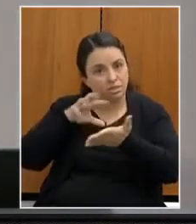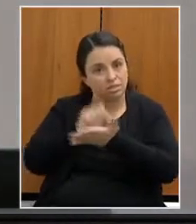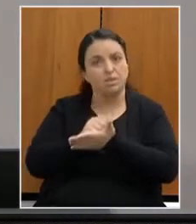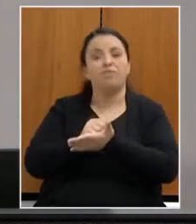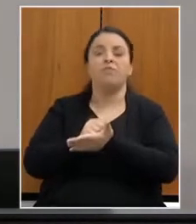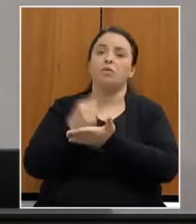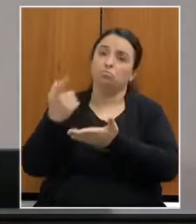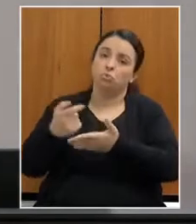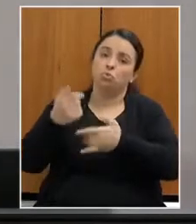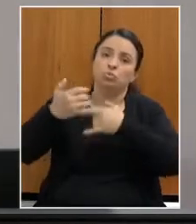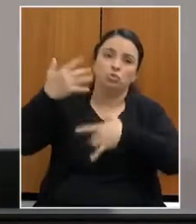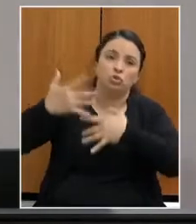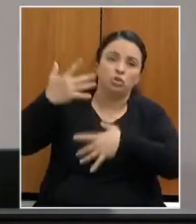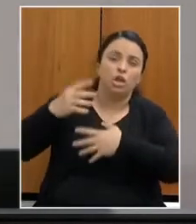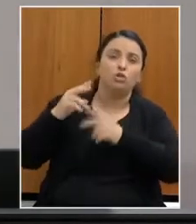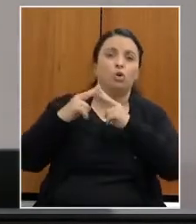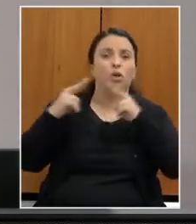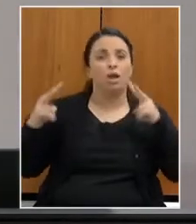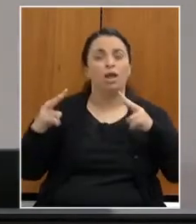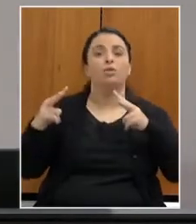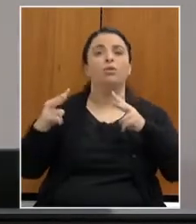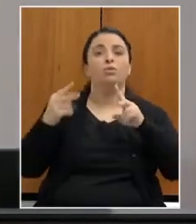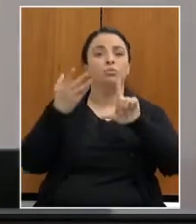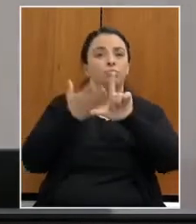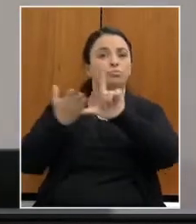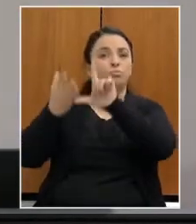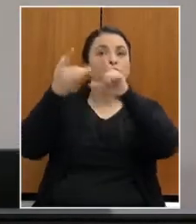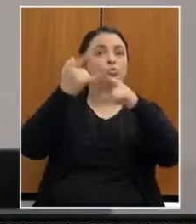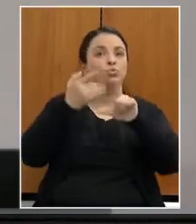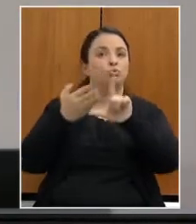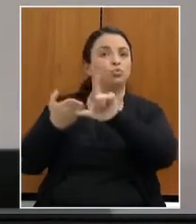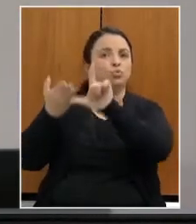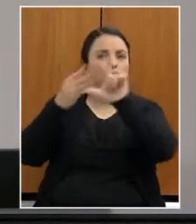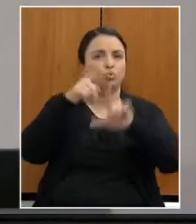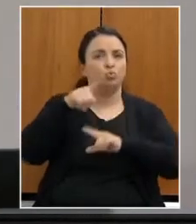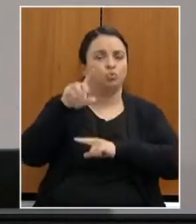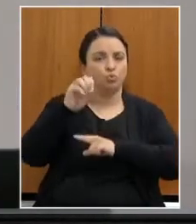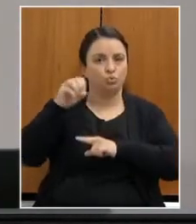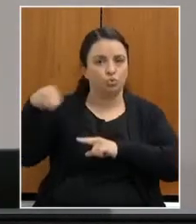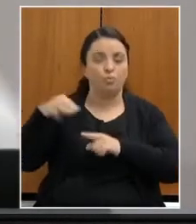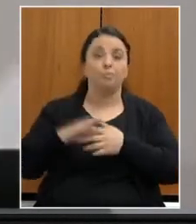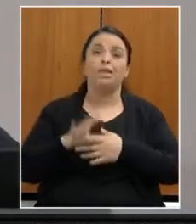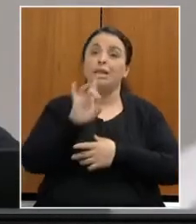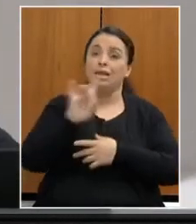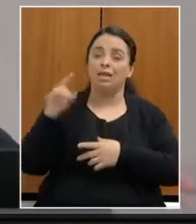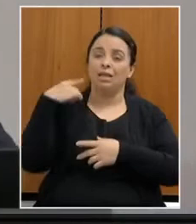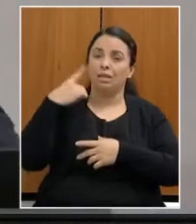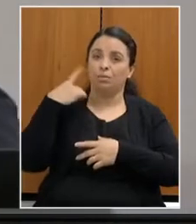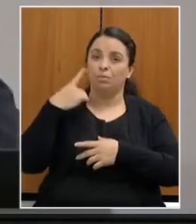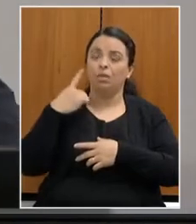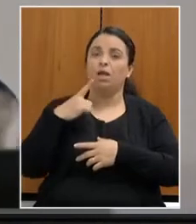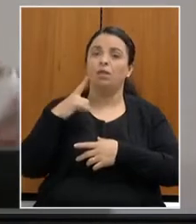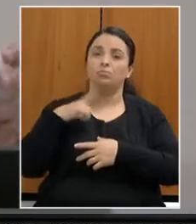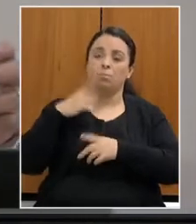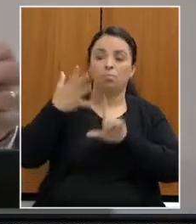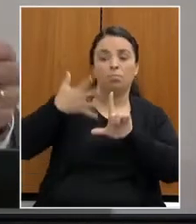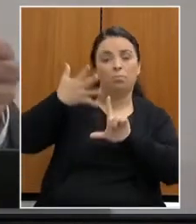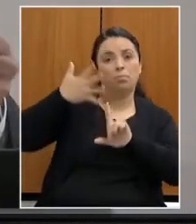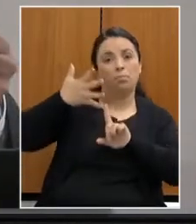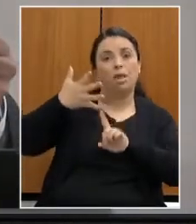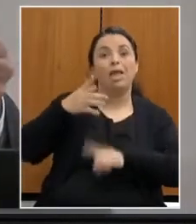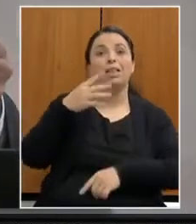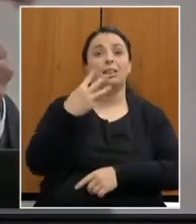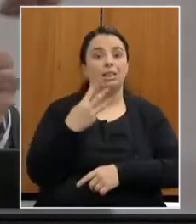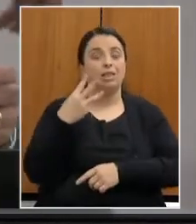online do aplicativo Zoom. Cada deputado poderá fazer uma interpelação pelo prazo de três minutos. Cada